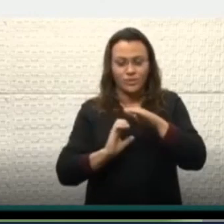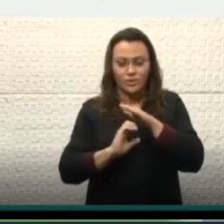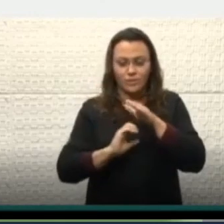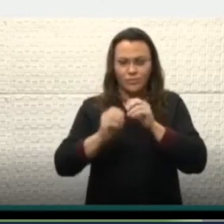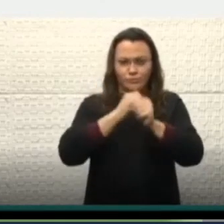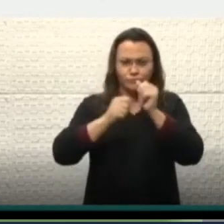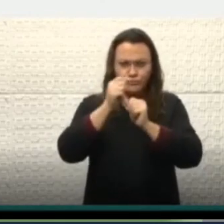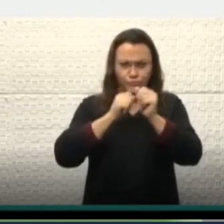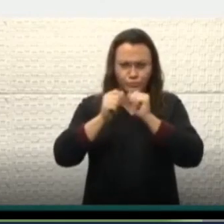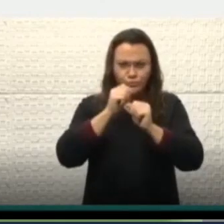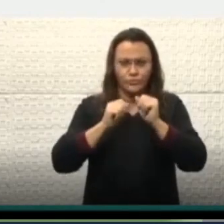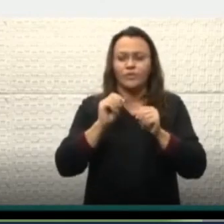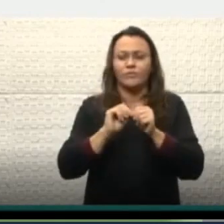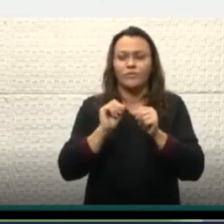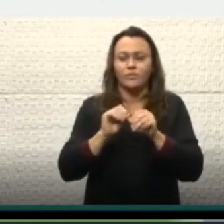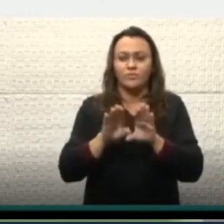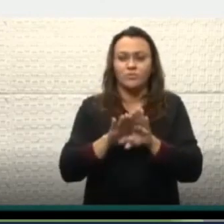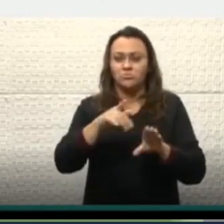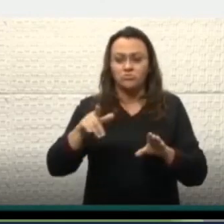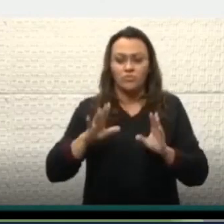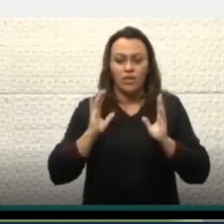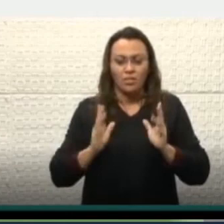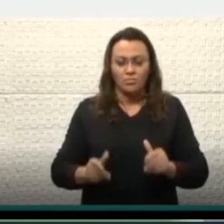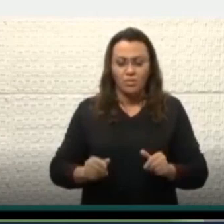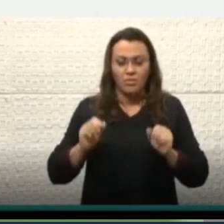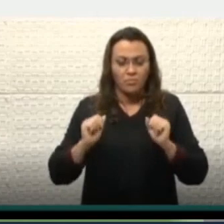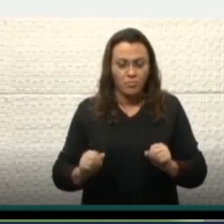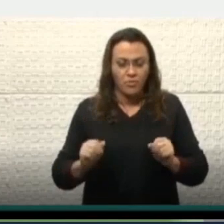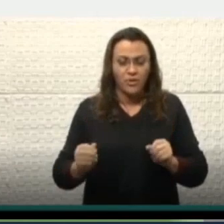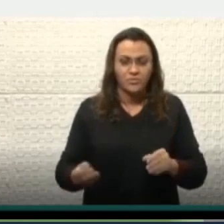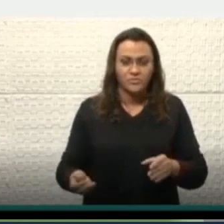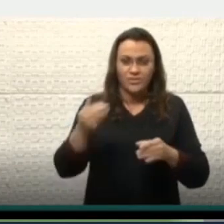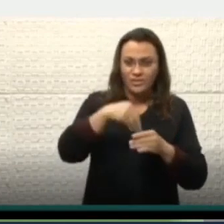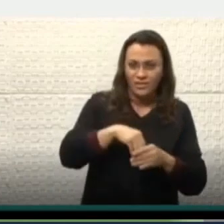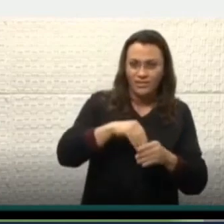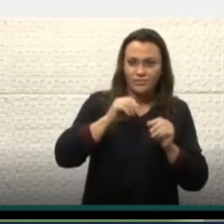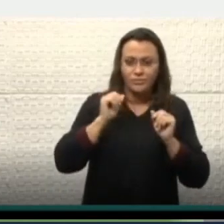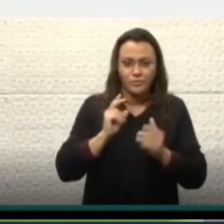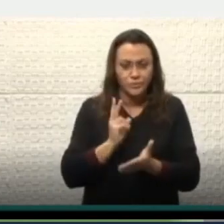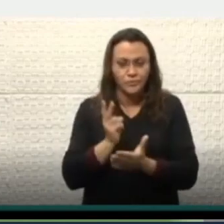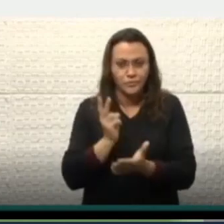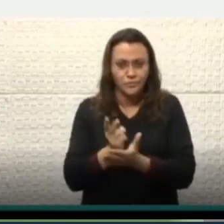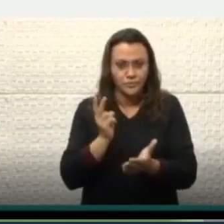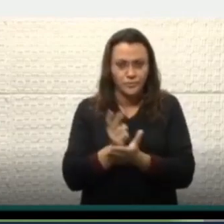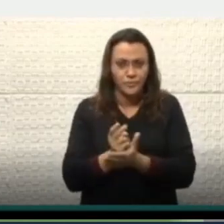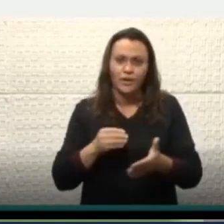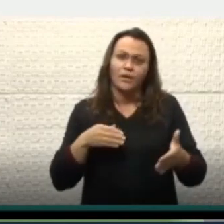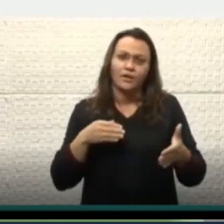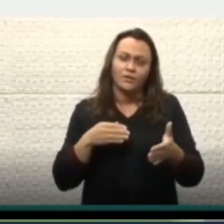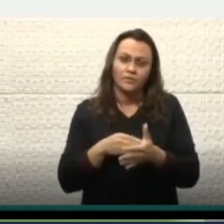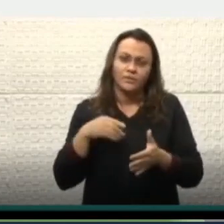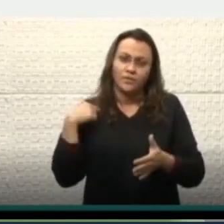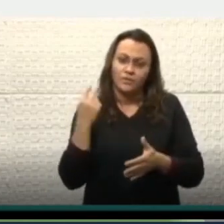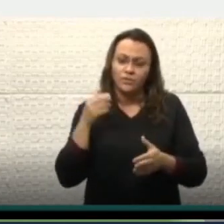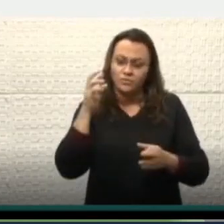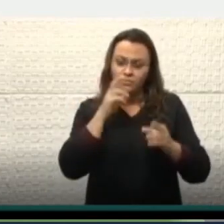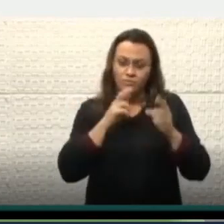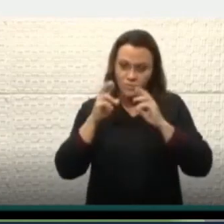os cuidados de higiene adequado, esse inseto pode ter caído dentro do saco de açúcar e ter permanecido ali até a